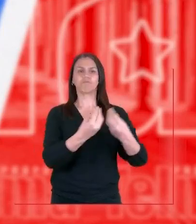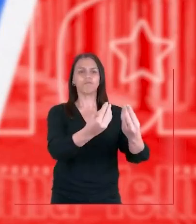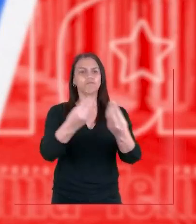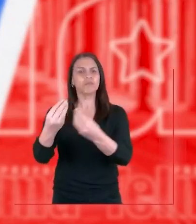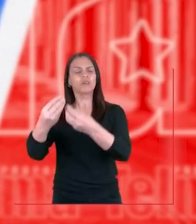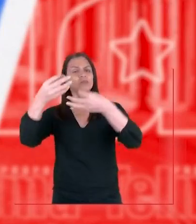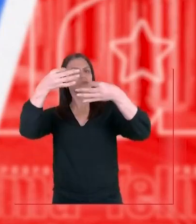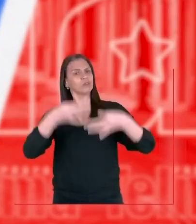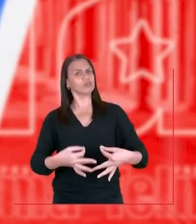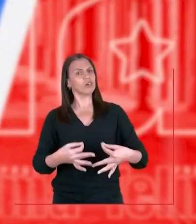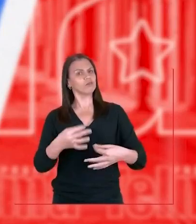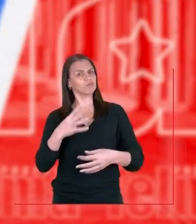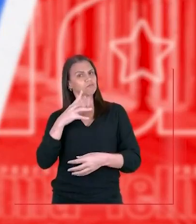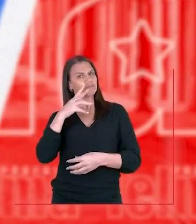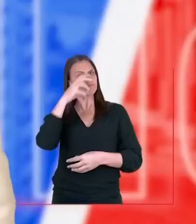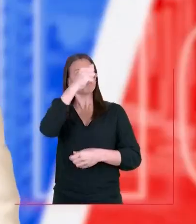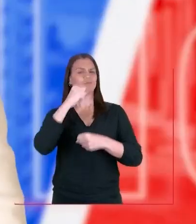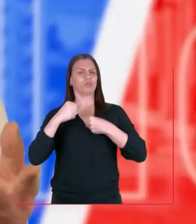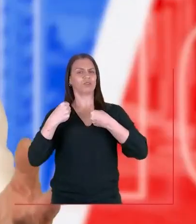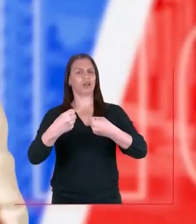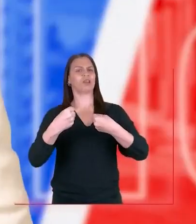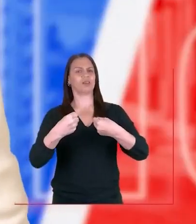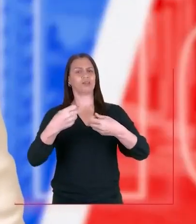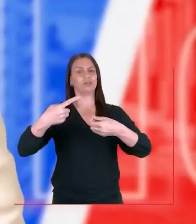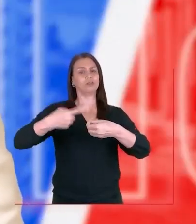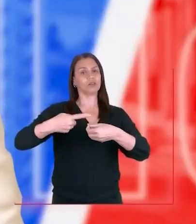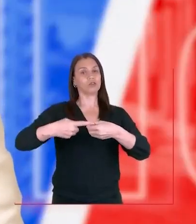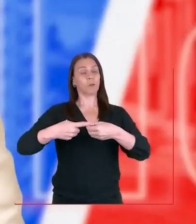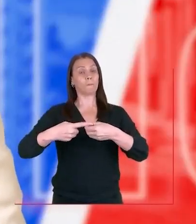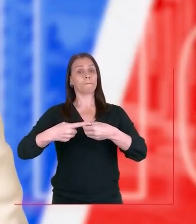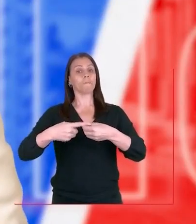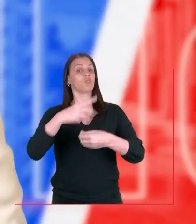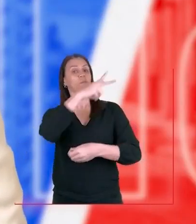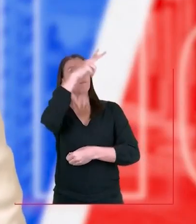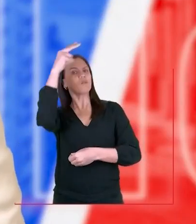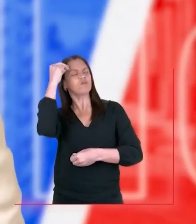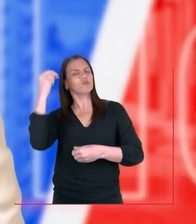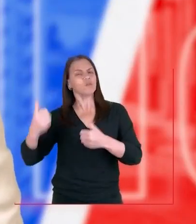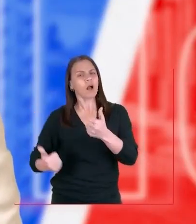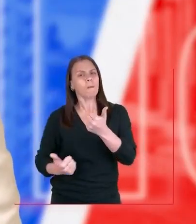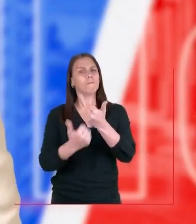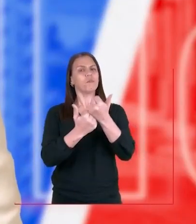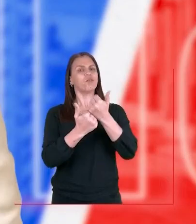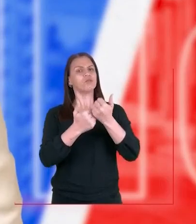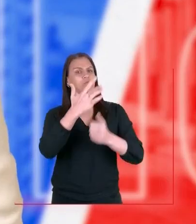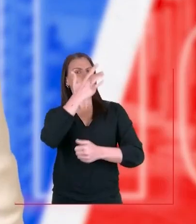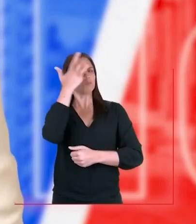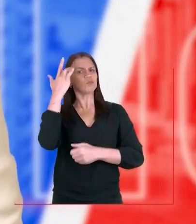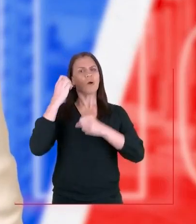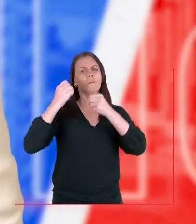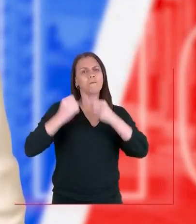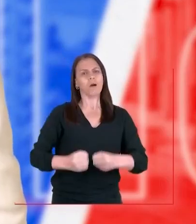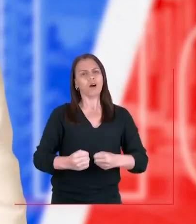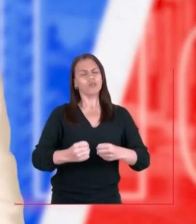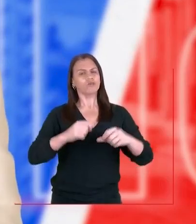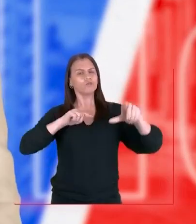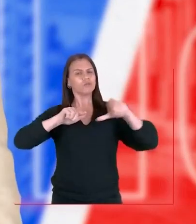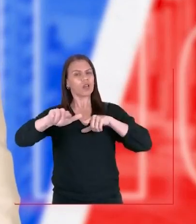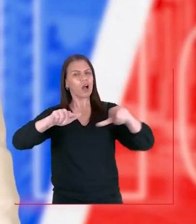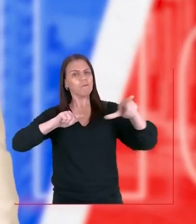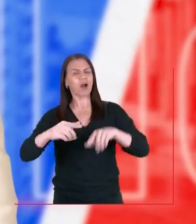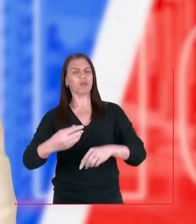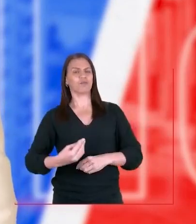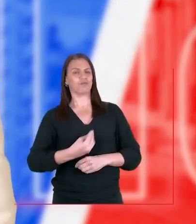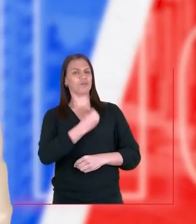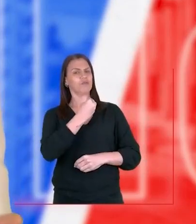e fortalece a nossa cidade. Com o apoio da prefeitura, cada pessoa pode viver do seu trabalho de